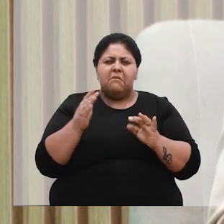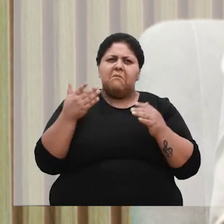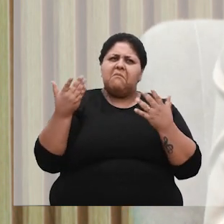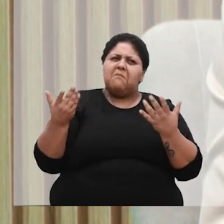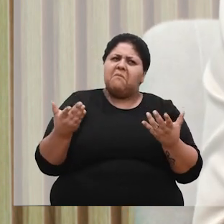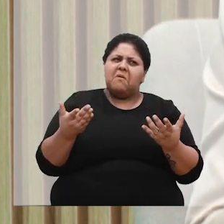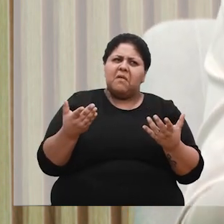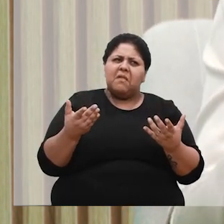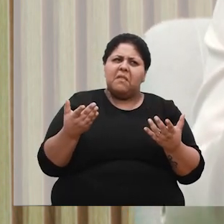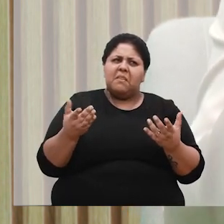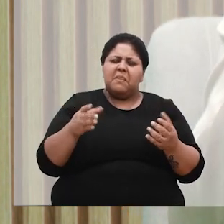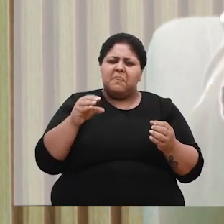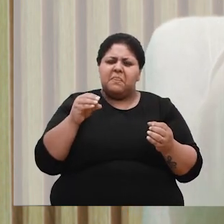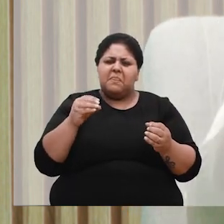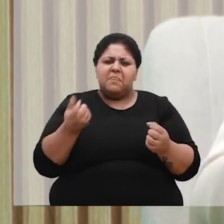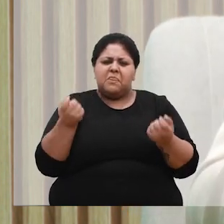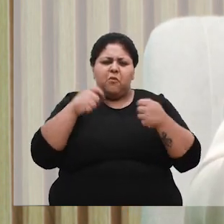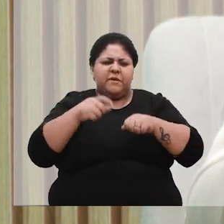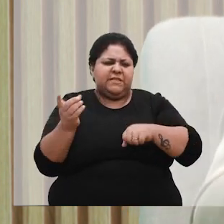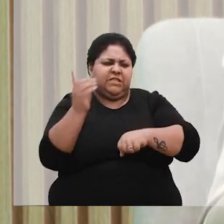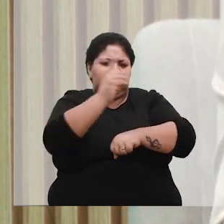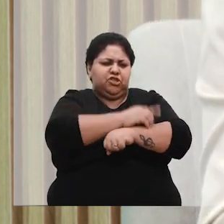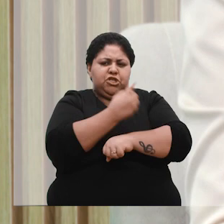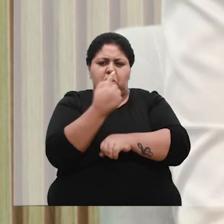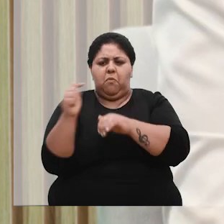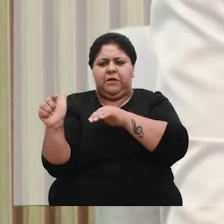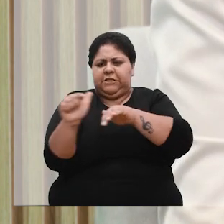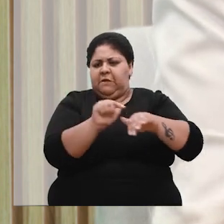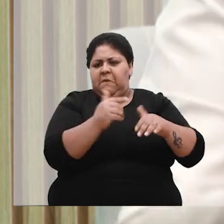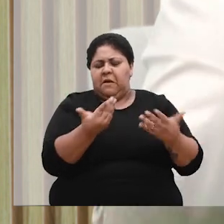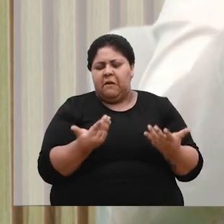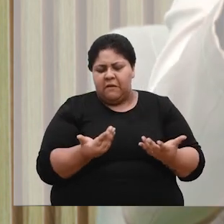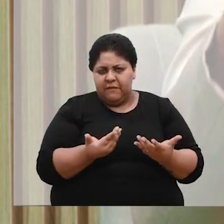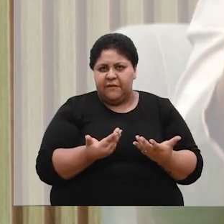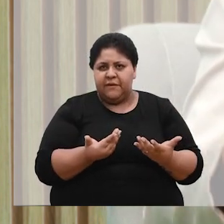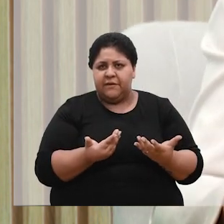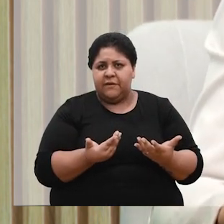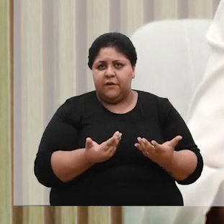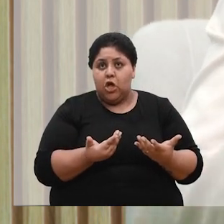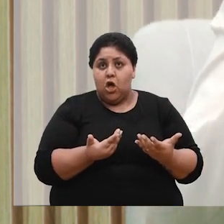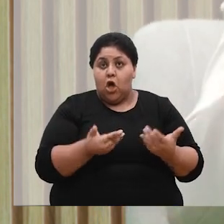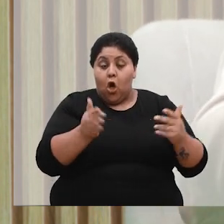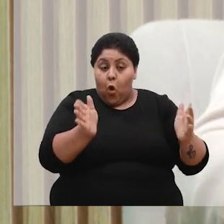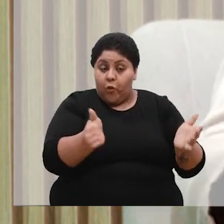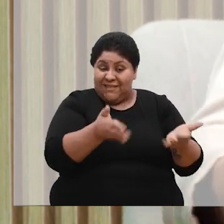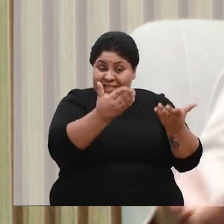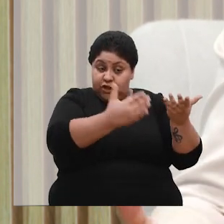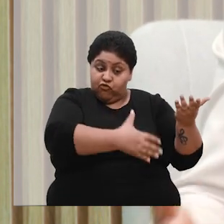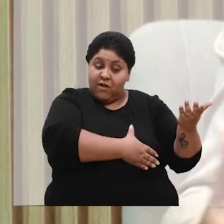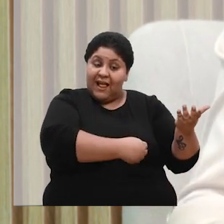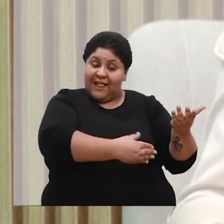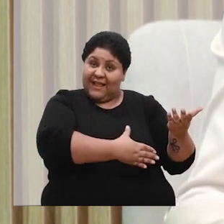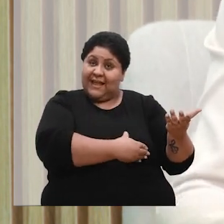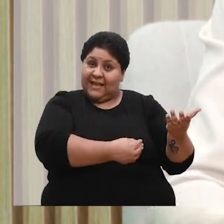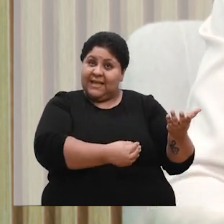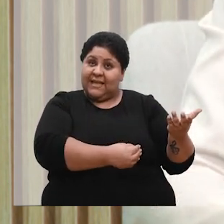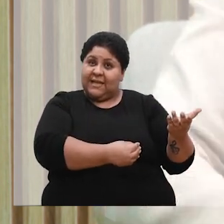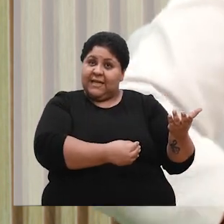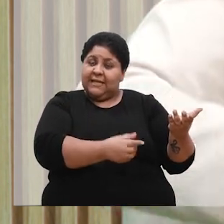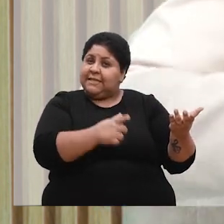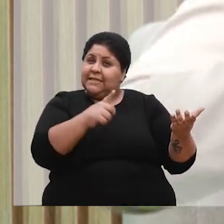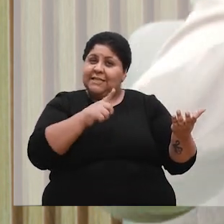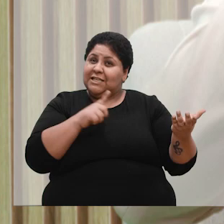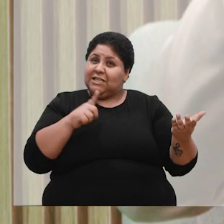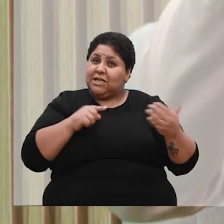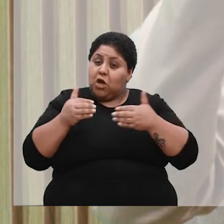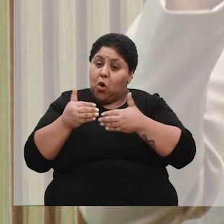gente vai dizer, poxa vida, mas não precisa ter o Dia Mundial, não precisa ter uma semana. A questão do incentivo ao aleitamento materno,